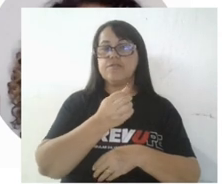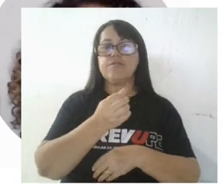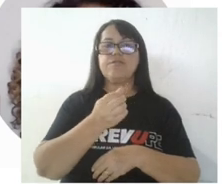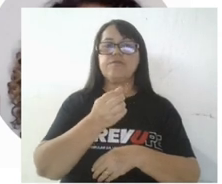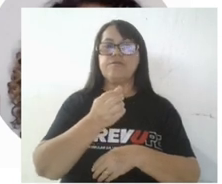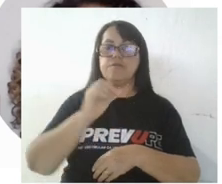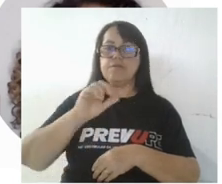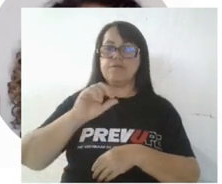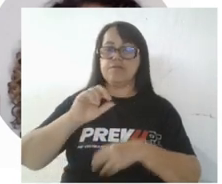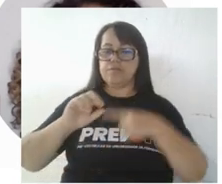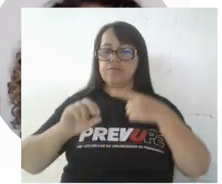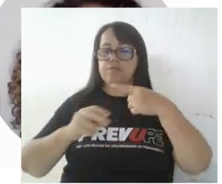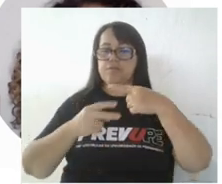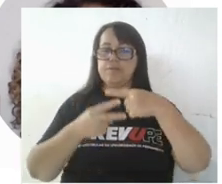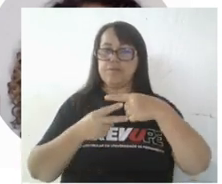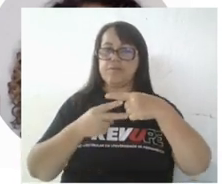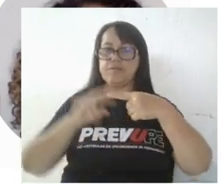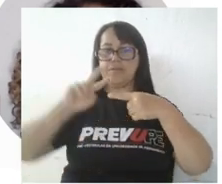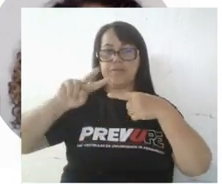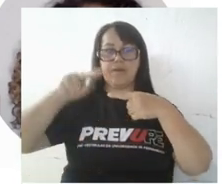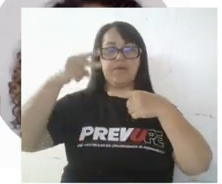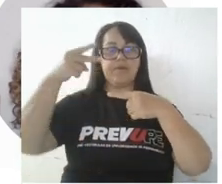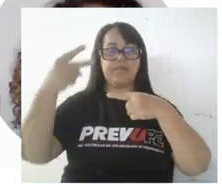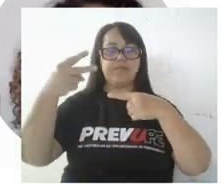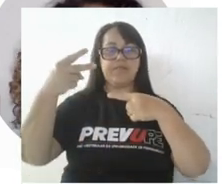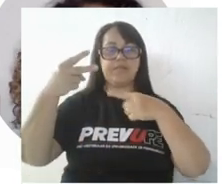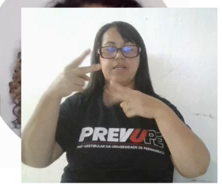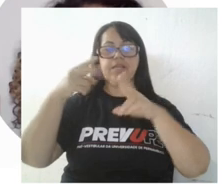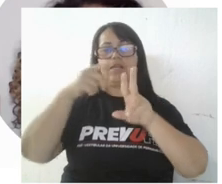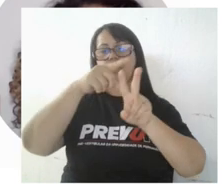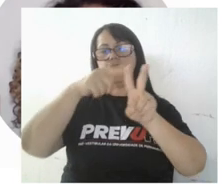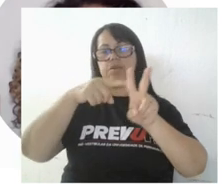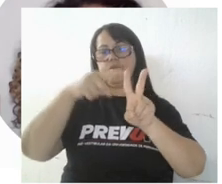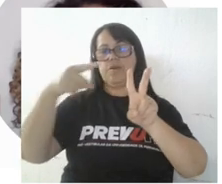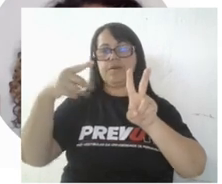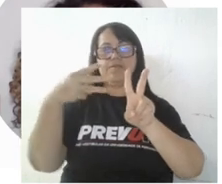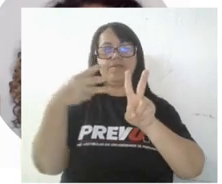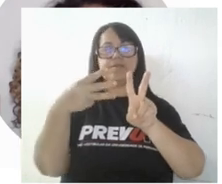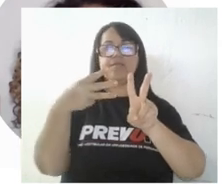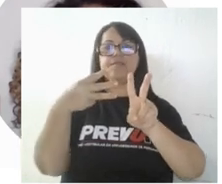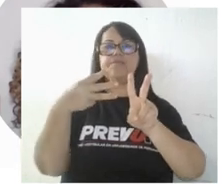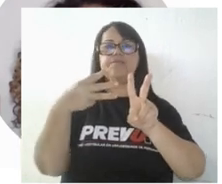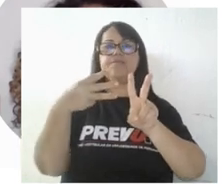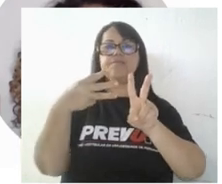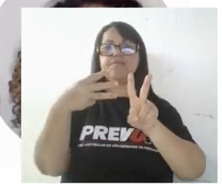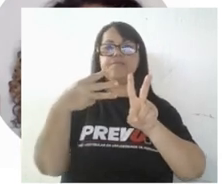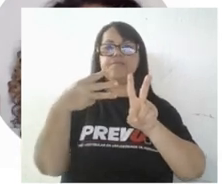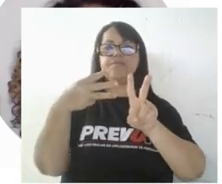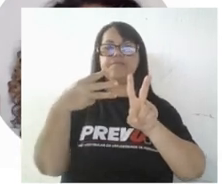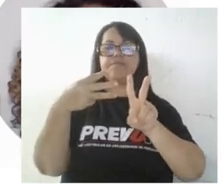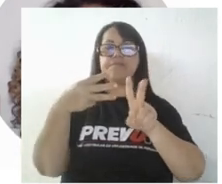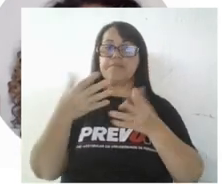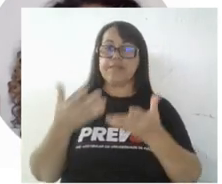da potência, 6 sobre 2 ao quadrado, raiz de 3, raiz de